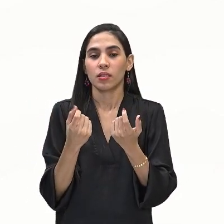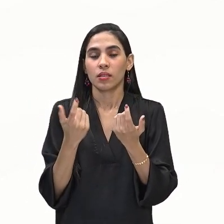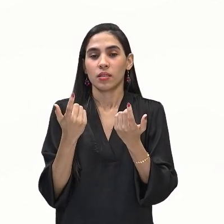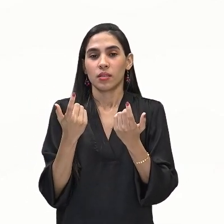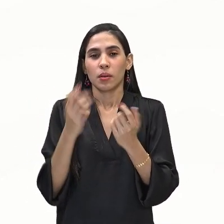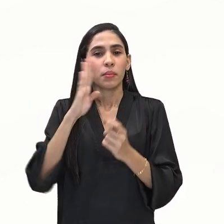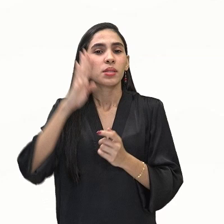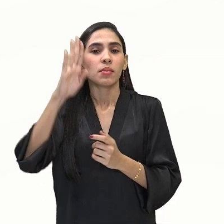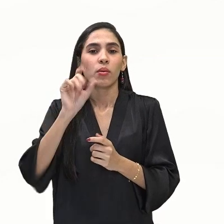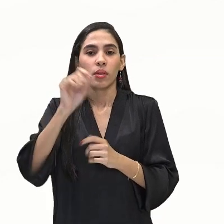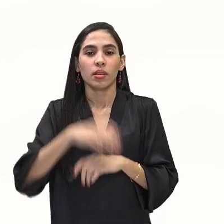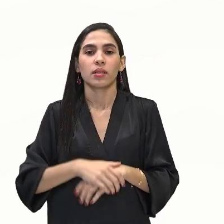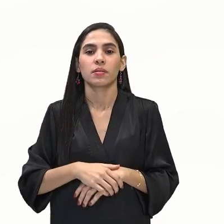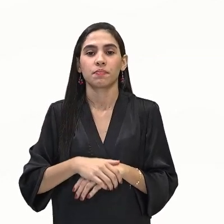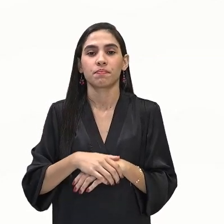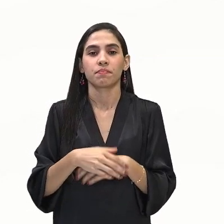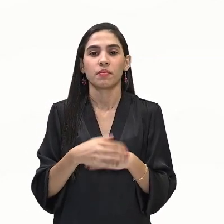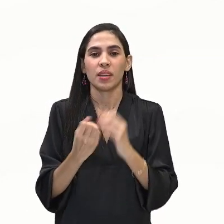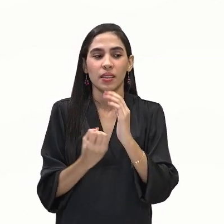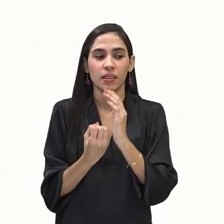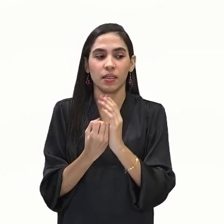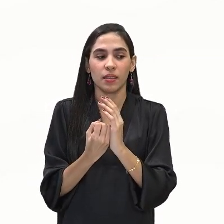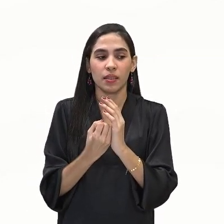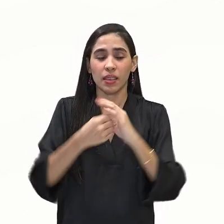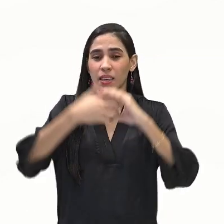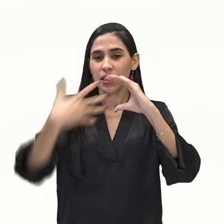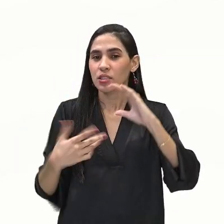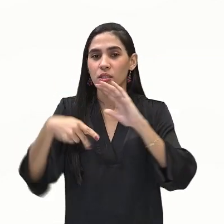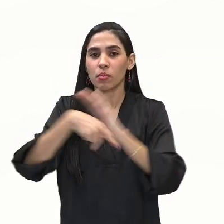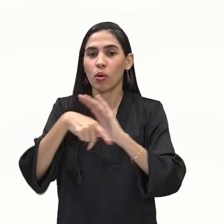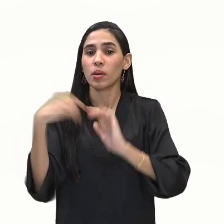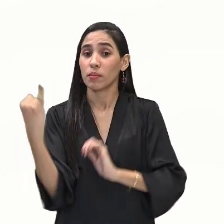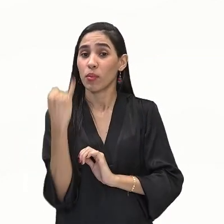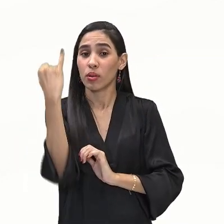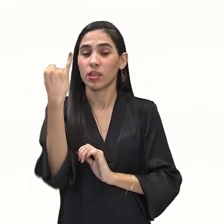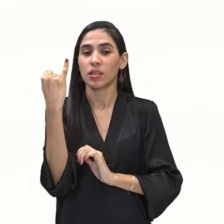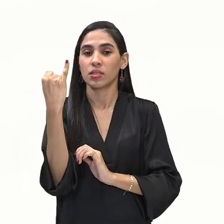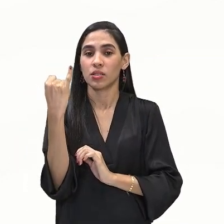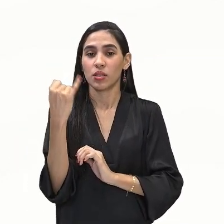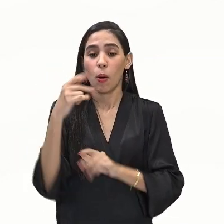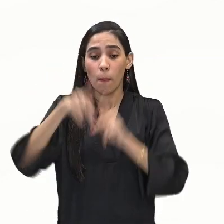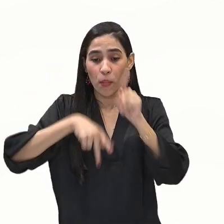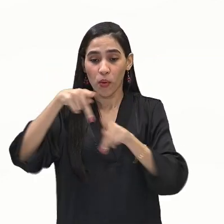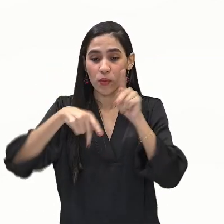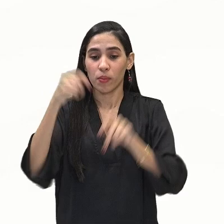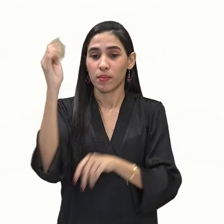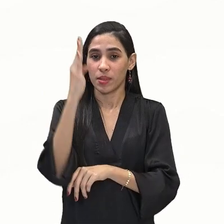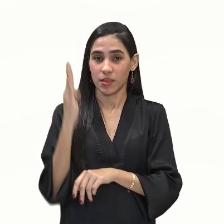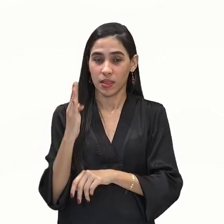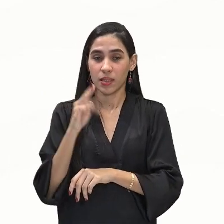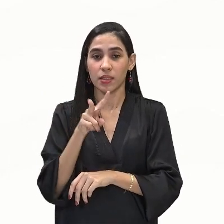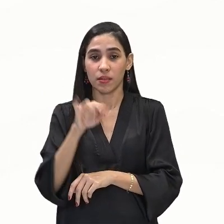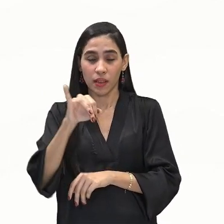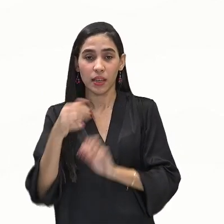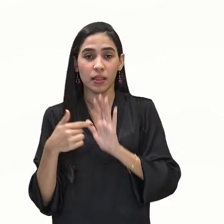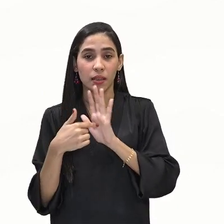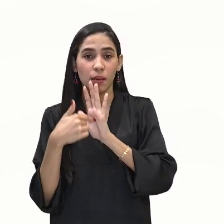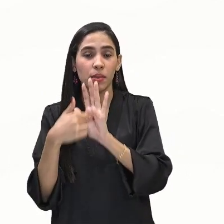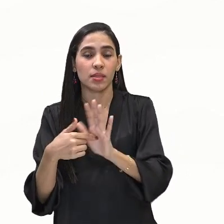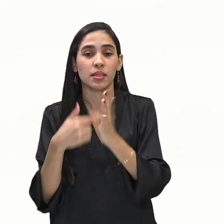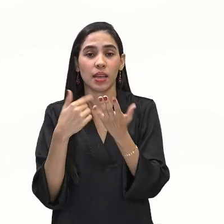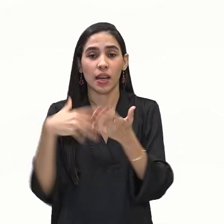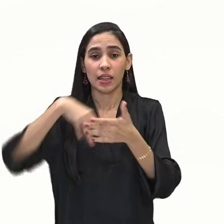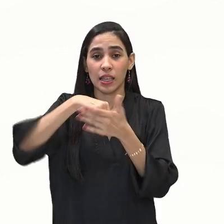formador do nosso povo, é matriz, né, do povo brasileiro. E isso vai aparecer aí nas obras de Gonçalves Dias